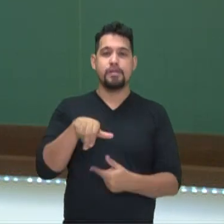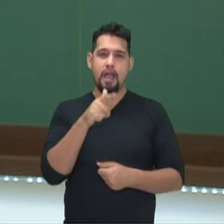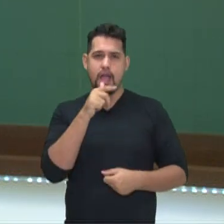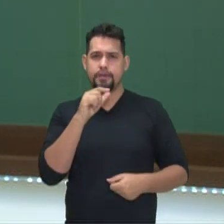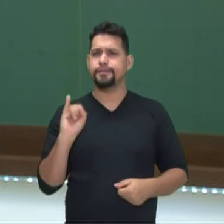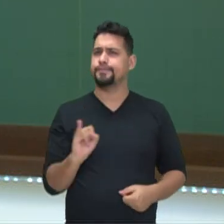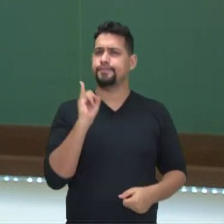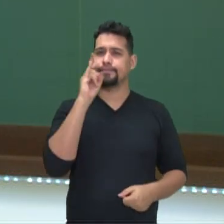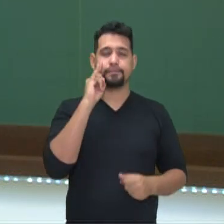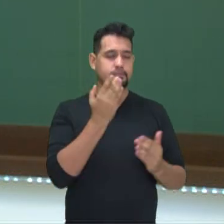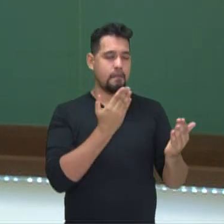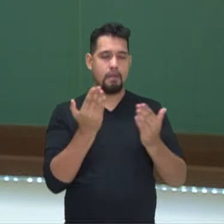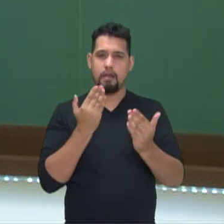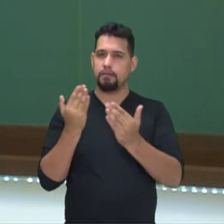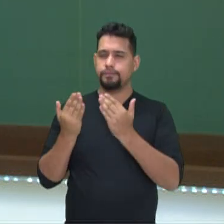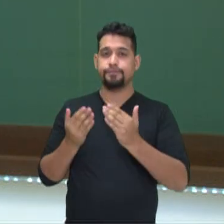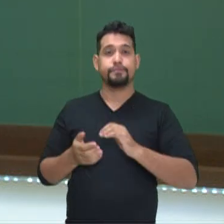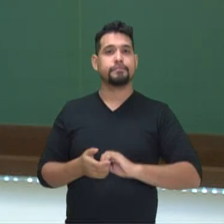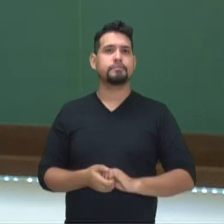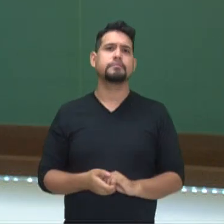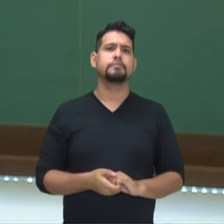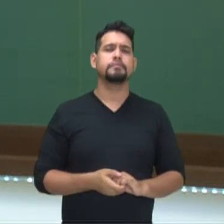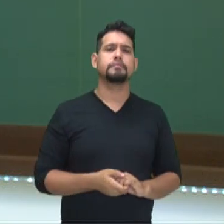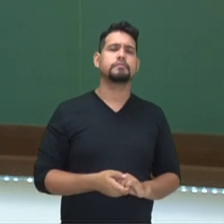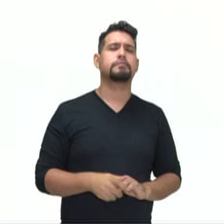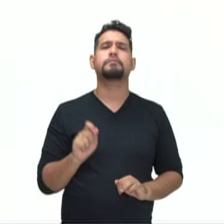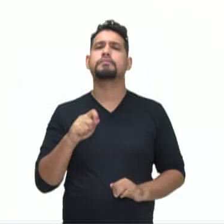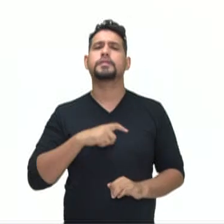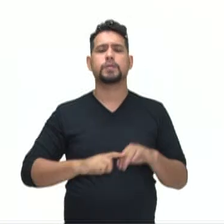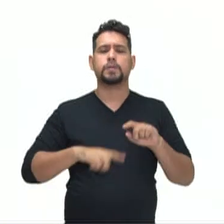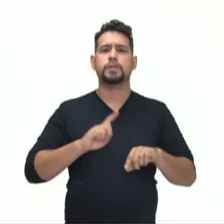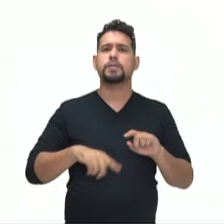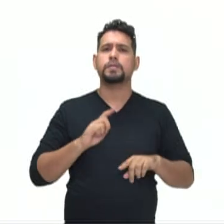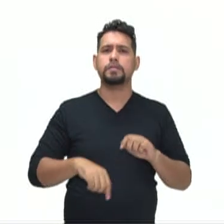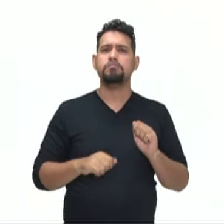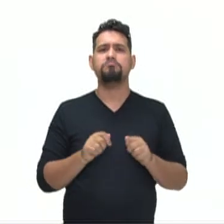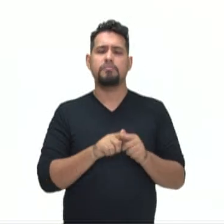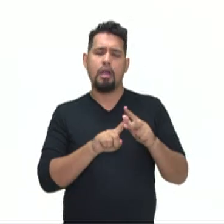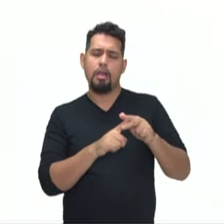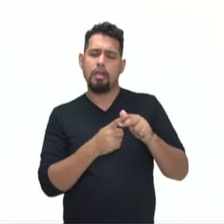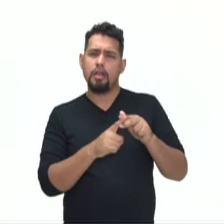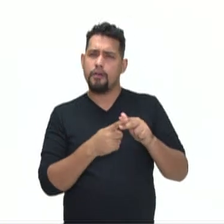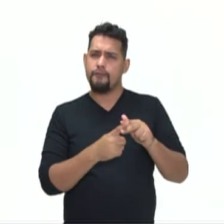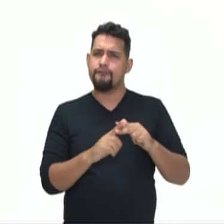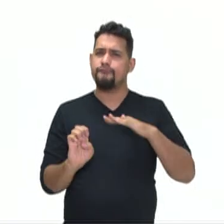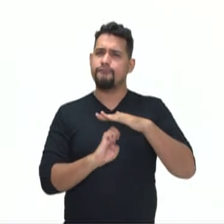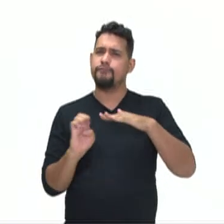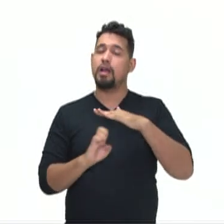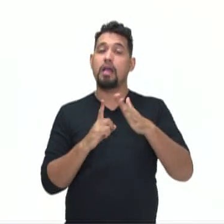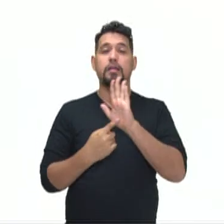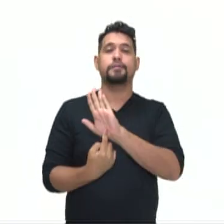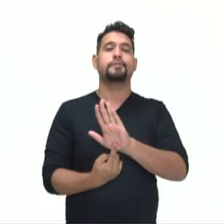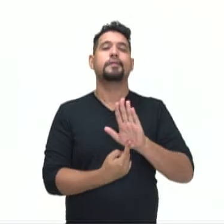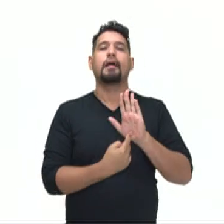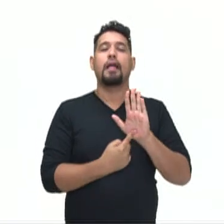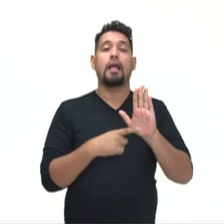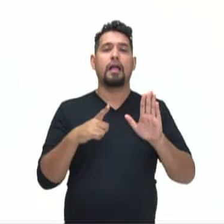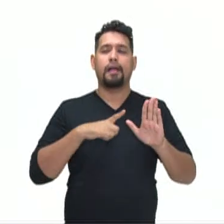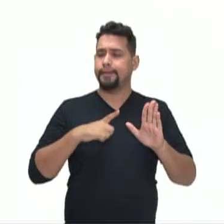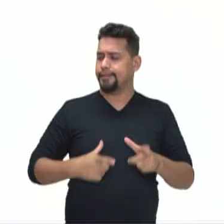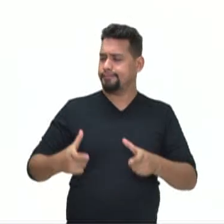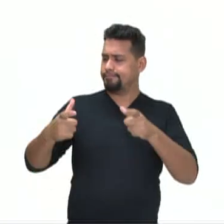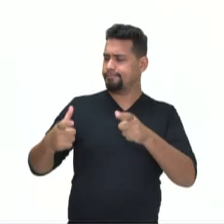significativo para a gente analisar. Que vantagem do produto o fabricante quis destacar ao inseri-lo